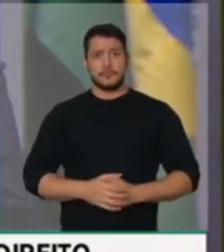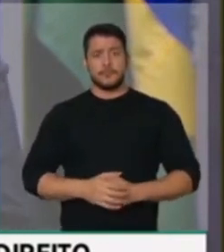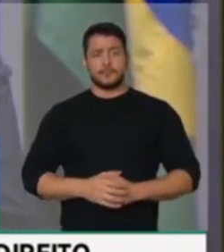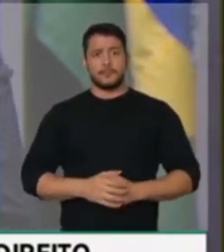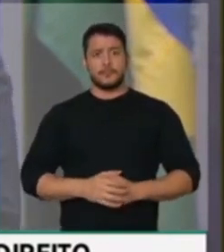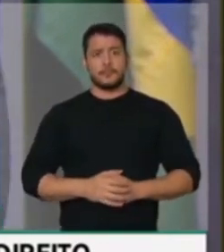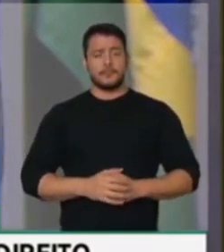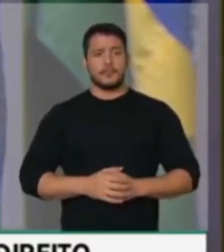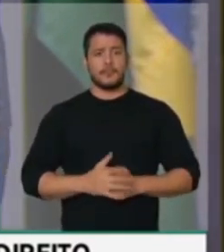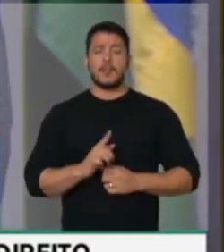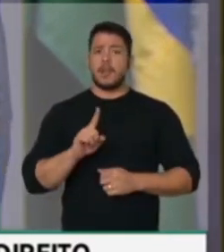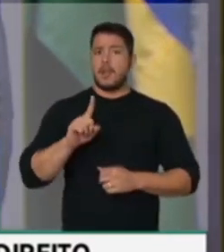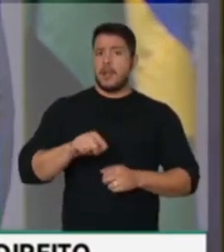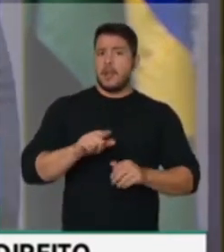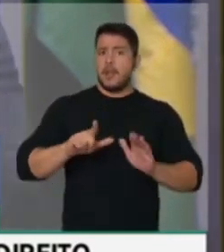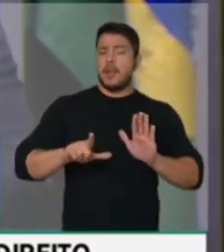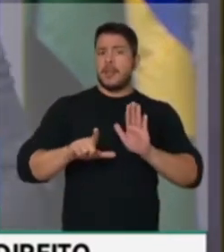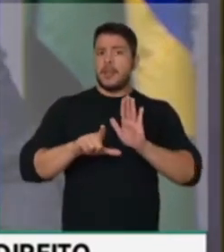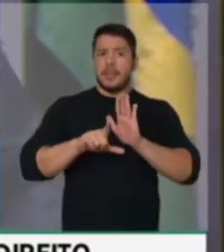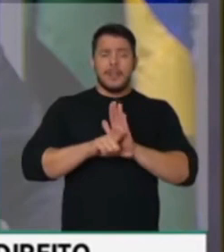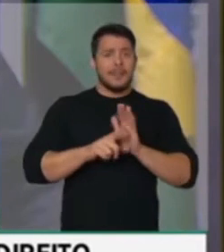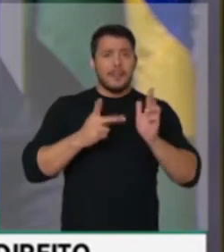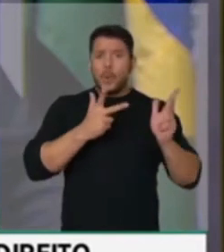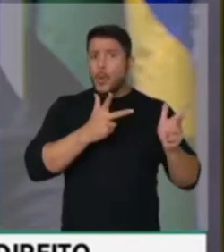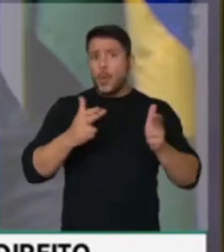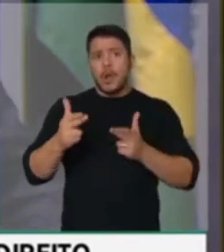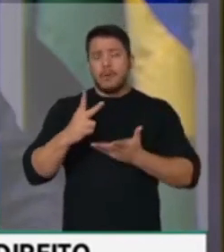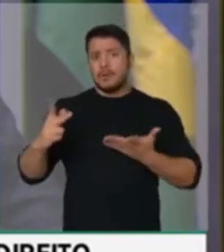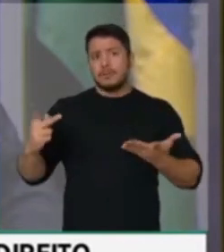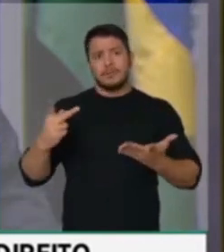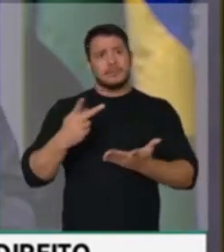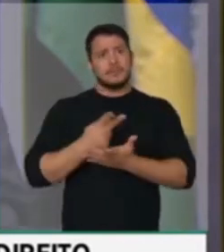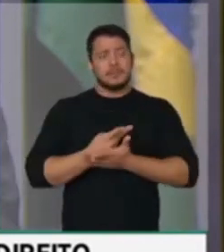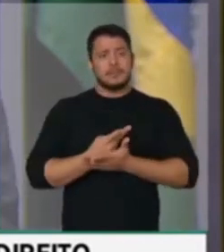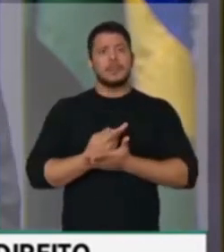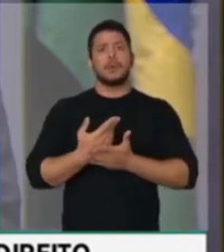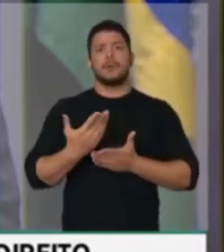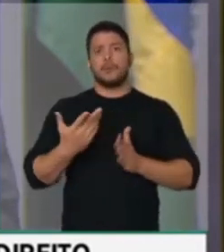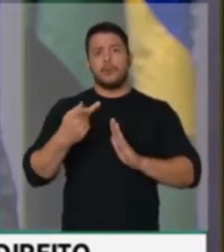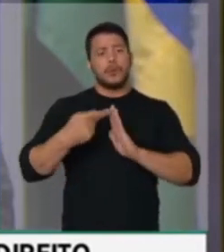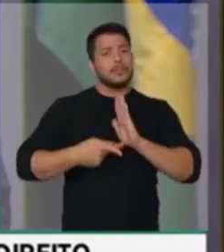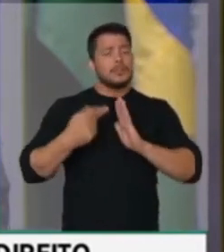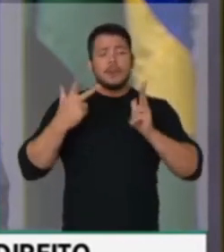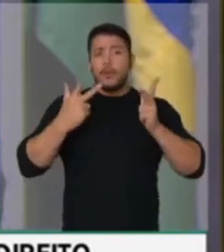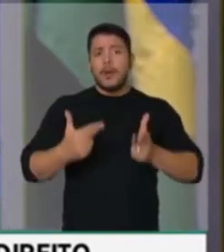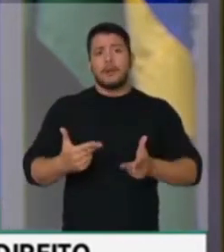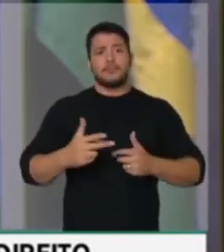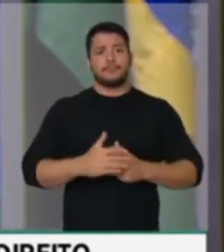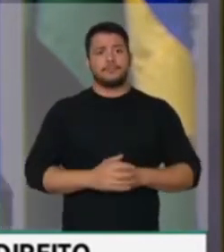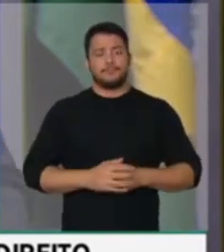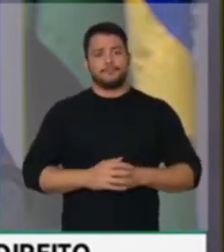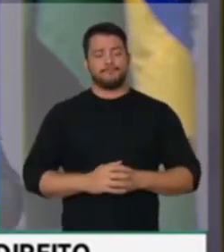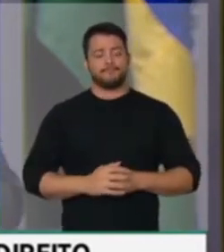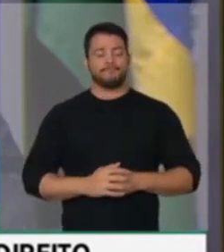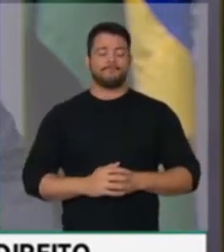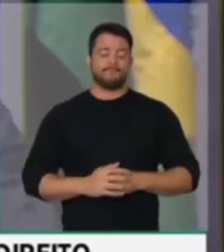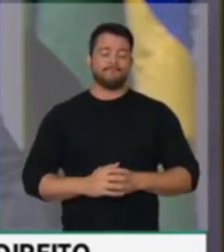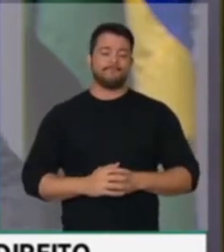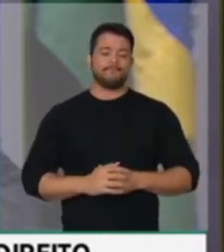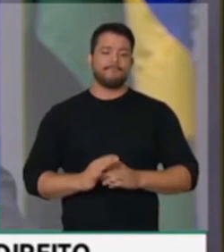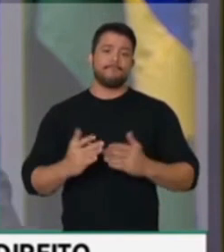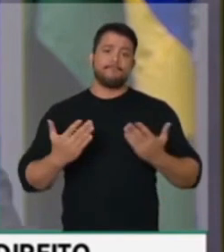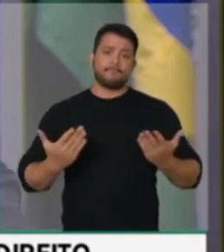novo projeto, nesses pontos em que puniram o deputado Daniel Silveira. Bom, a